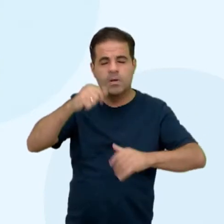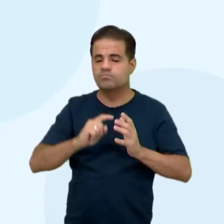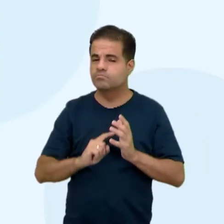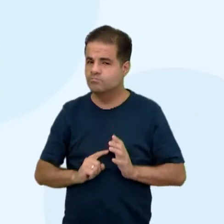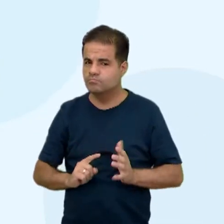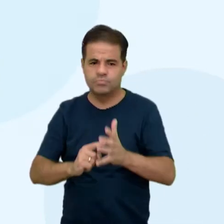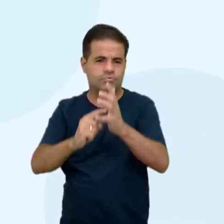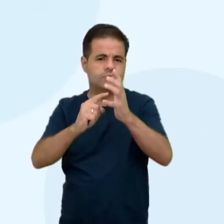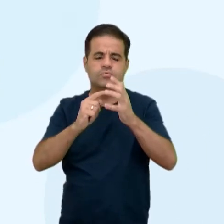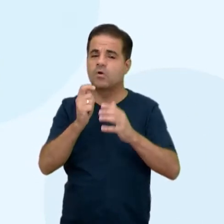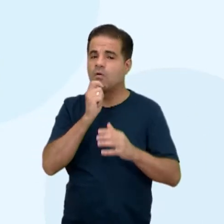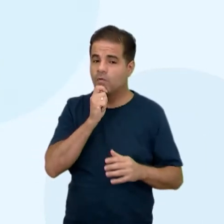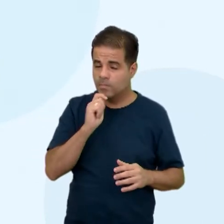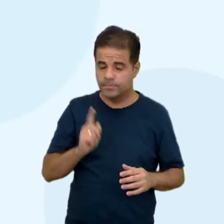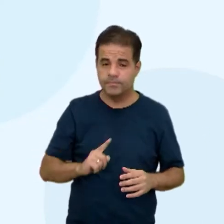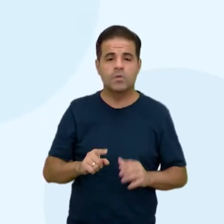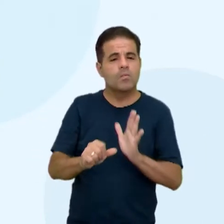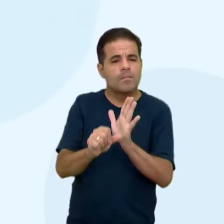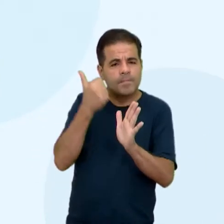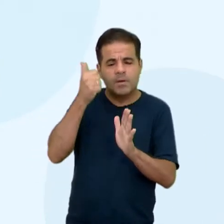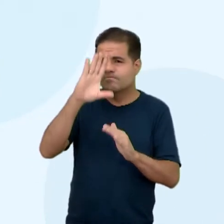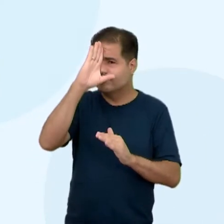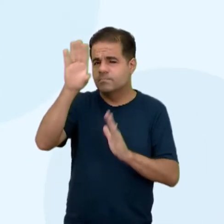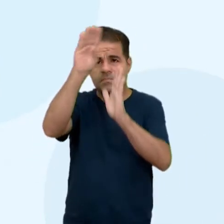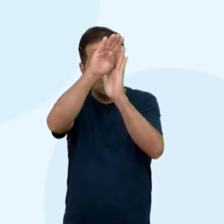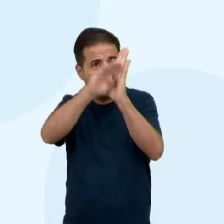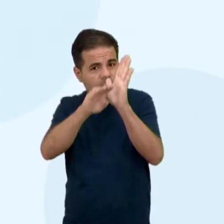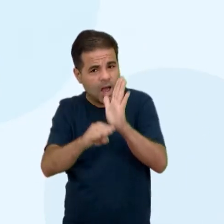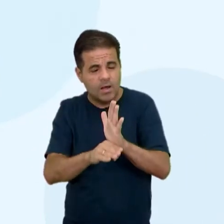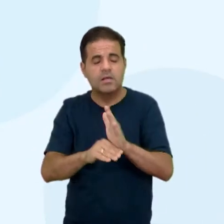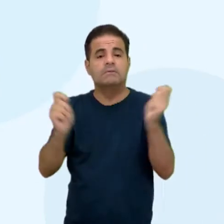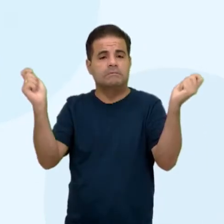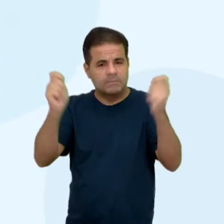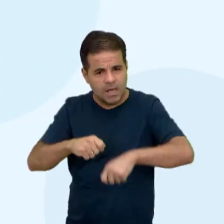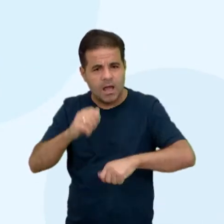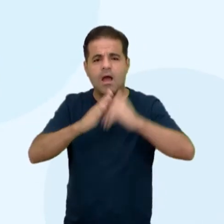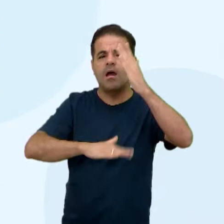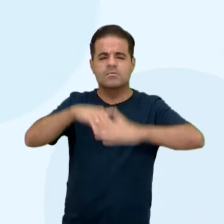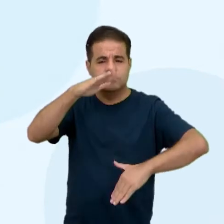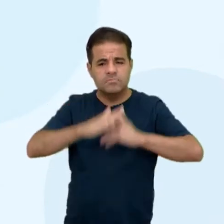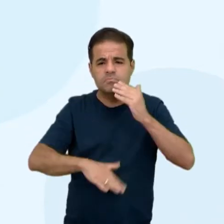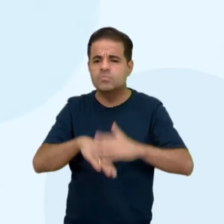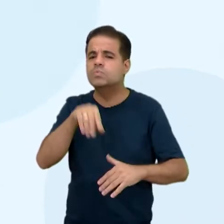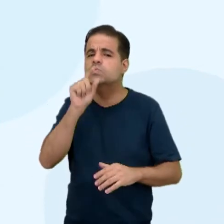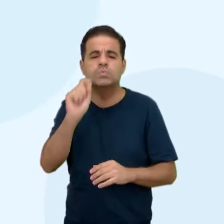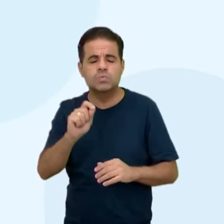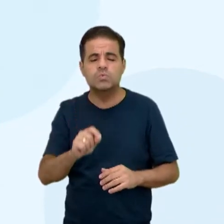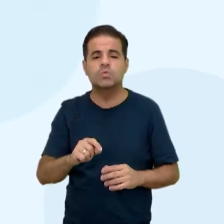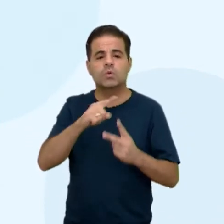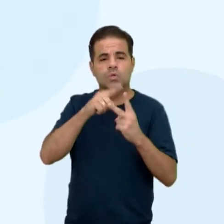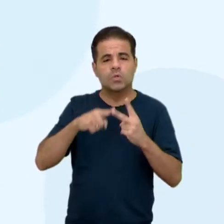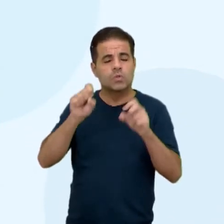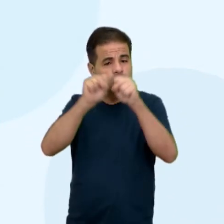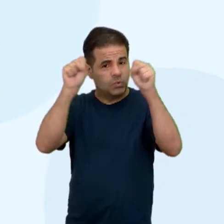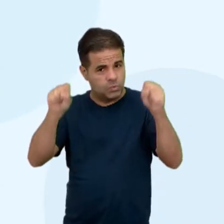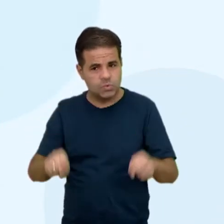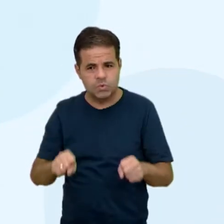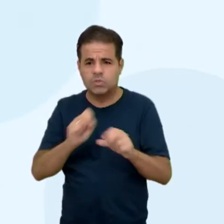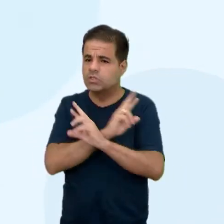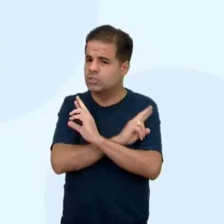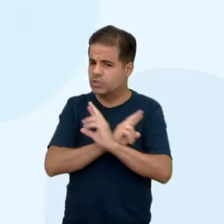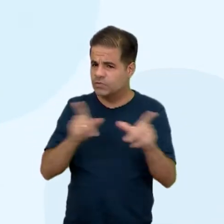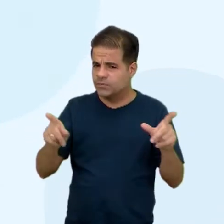bom? Então, olha lá, o primeiro princípio físico para funcionar isso daí é o seguinte, ó. Quando dois sistemas com